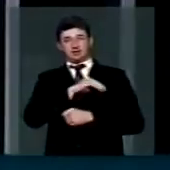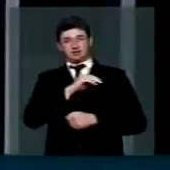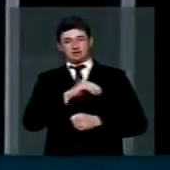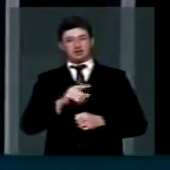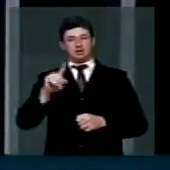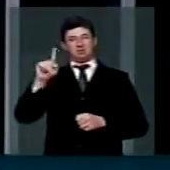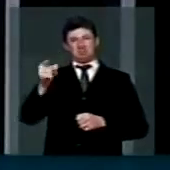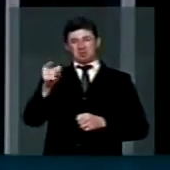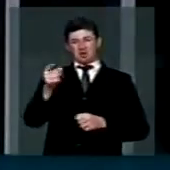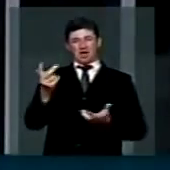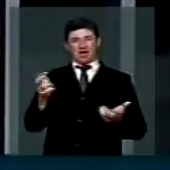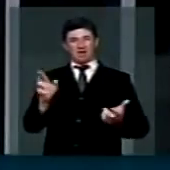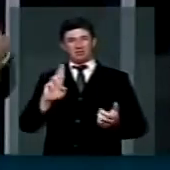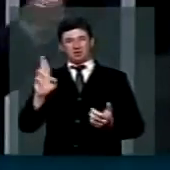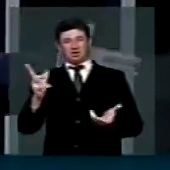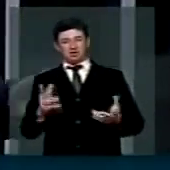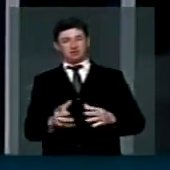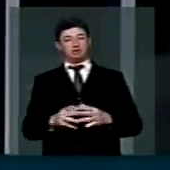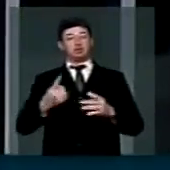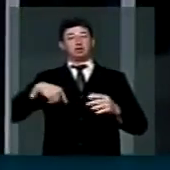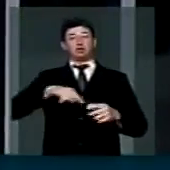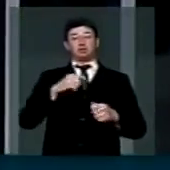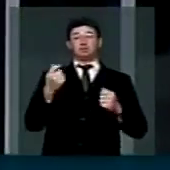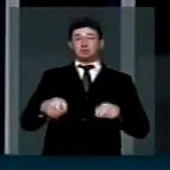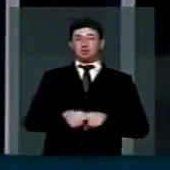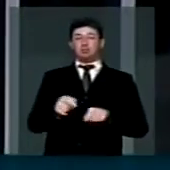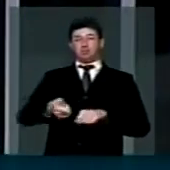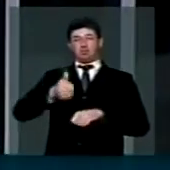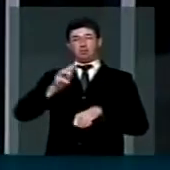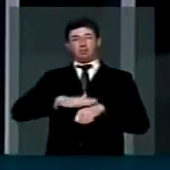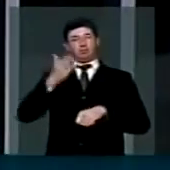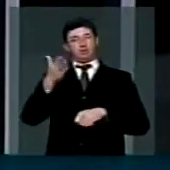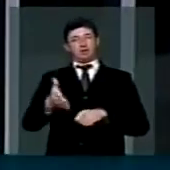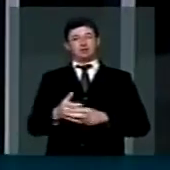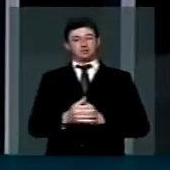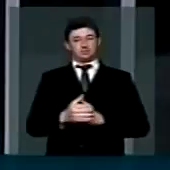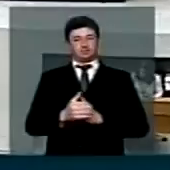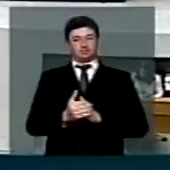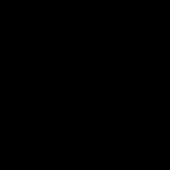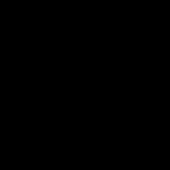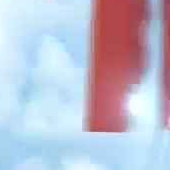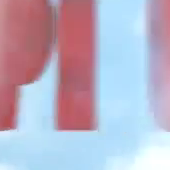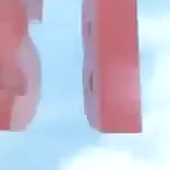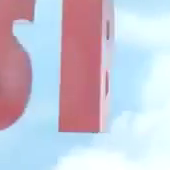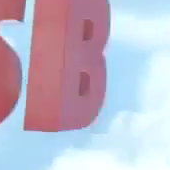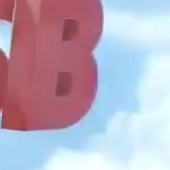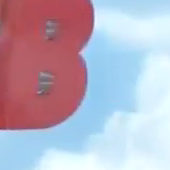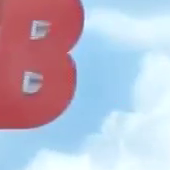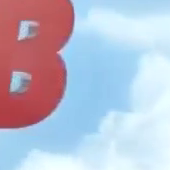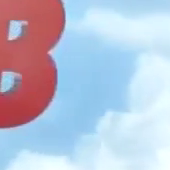de R$ 1.000, R$ 1.000 e poucos reais, e que a gente possa ainda melhorar mais. Eu convido.